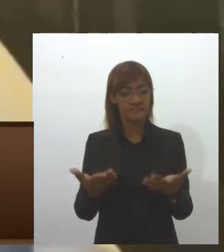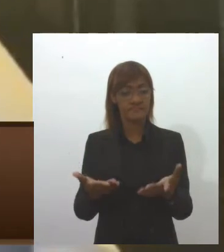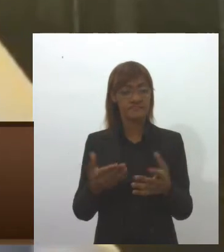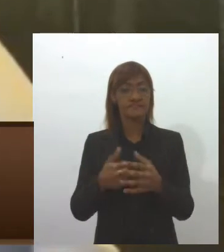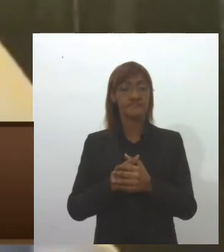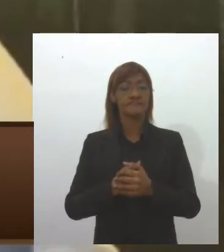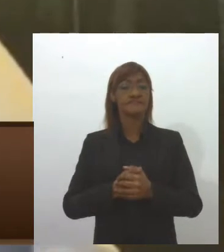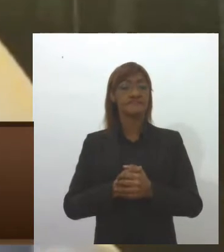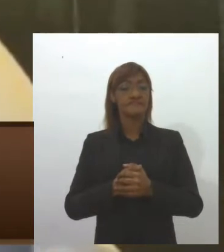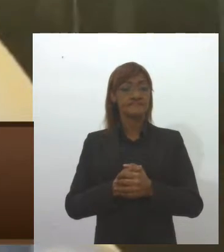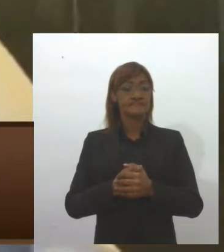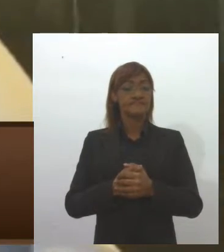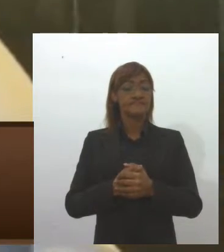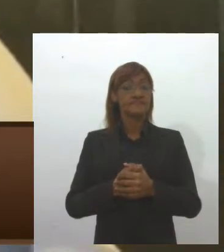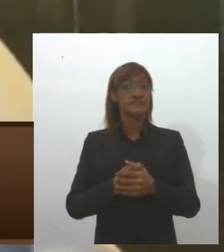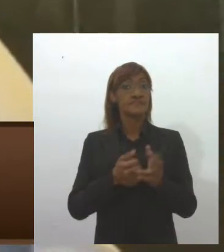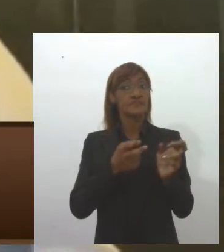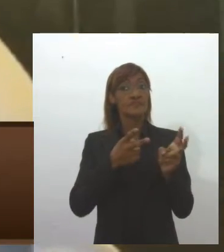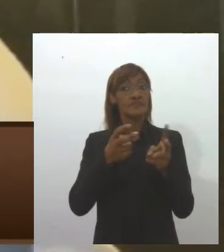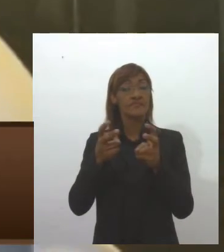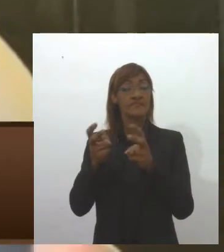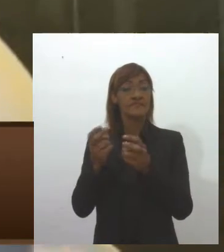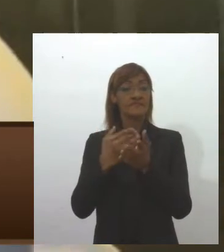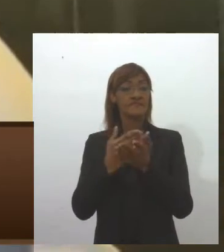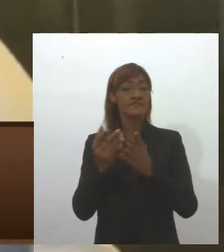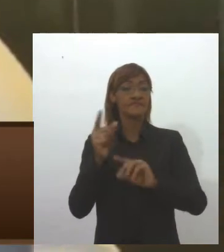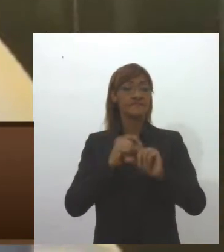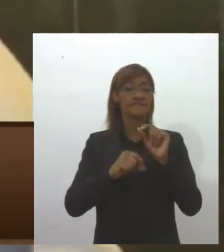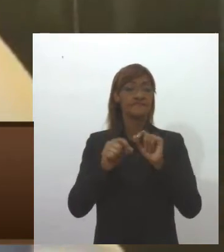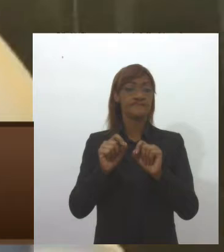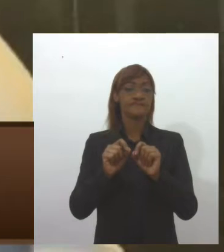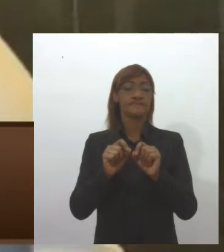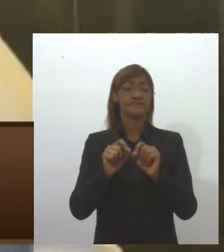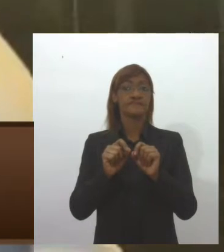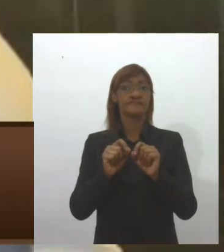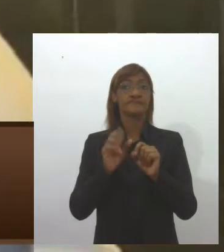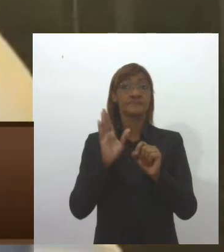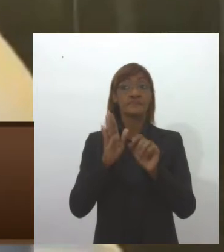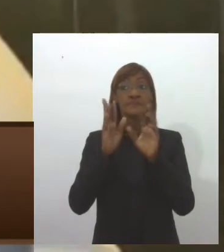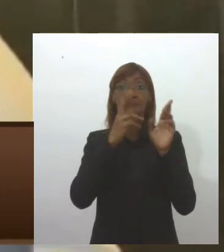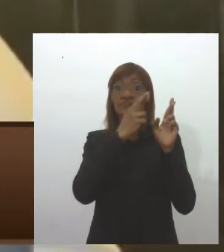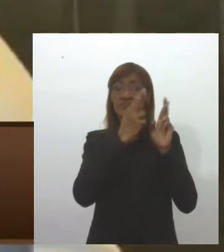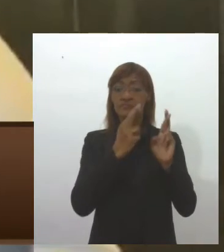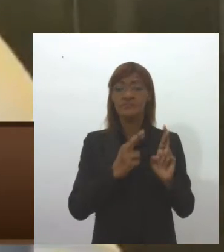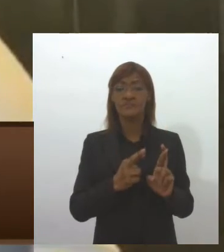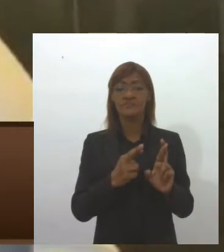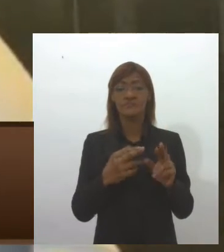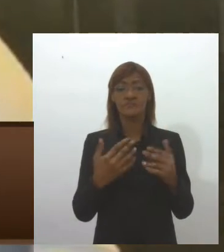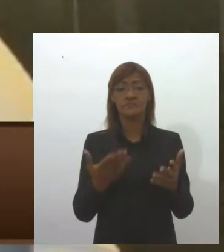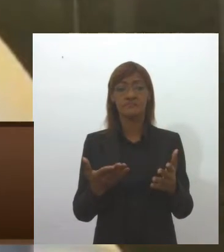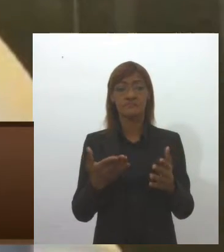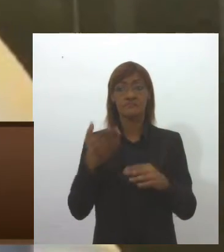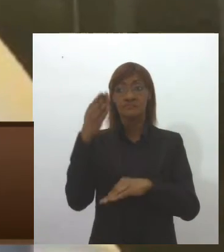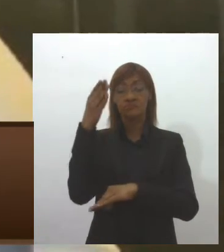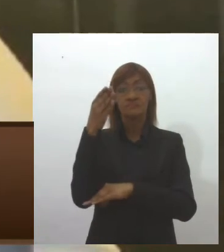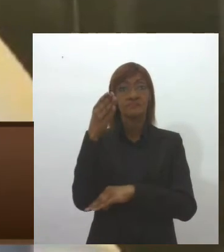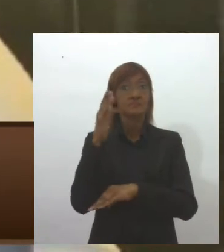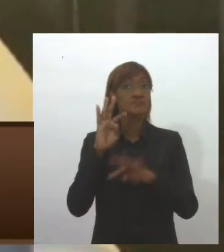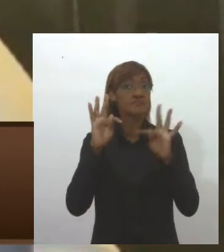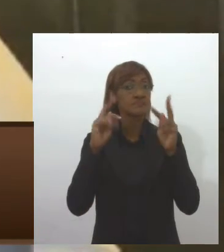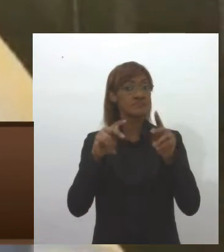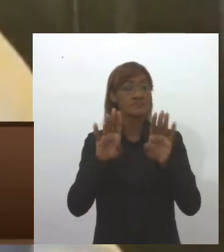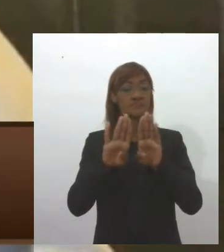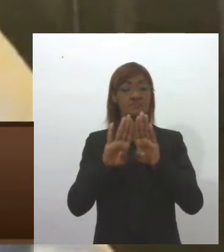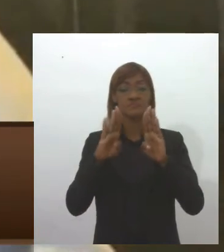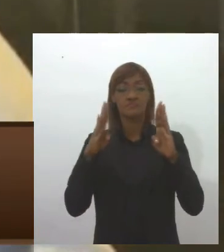momento. Enfim, a gente já começa a ver, como eu falei aqui, uma luz no fim do túnel, né? Todos os hotéis estão abertos, isso é um bom sinal. Nós